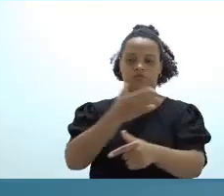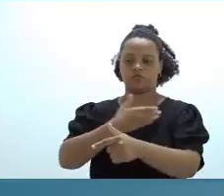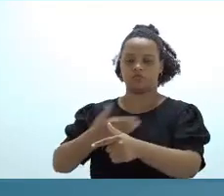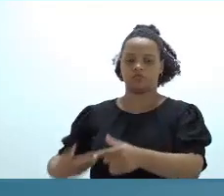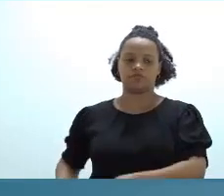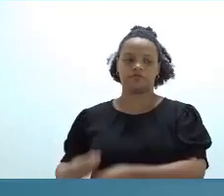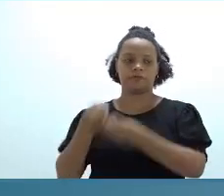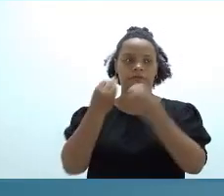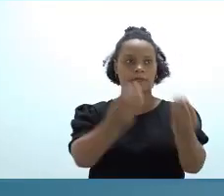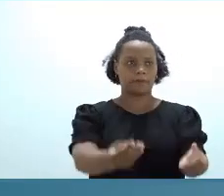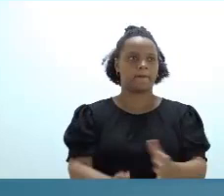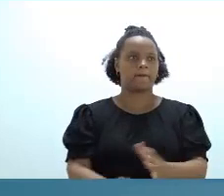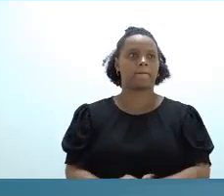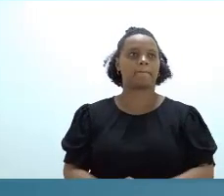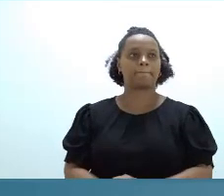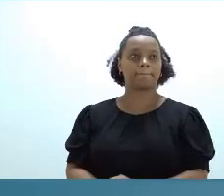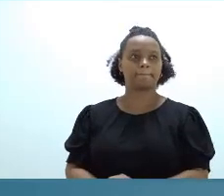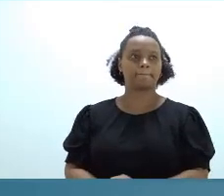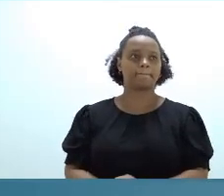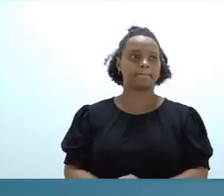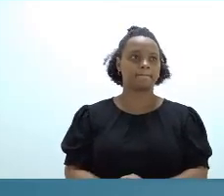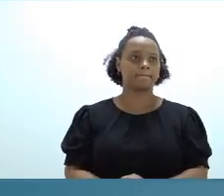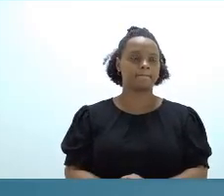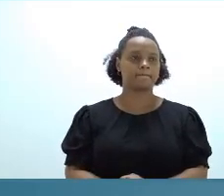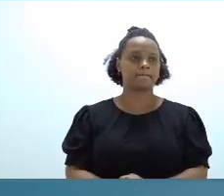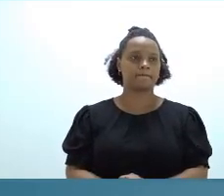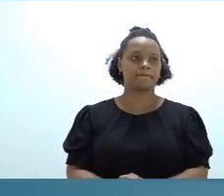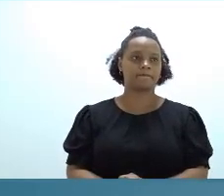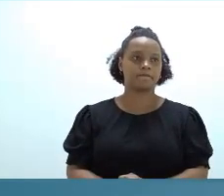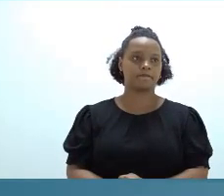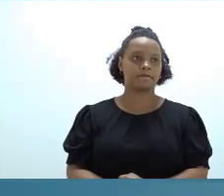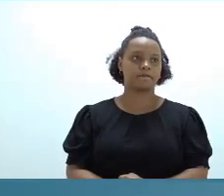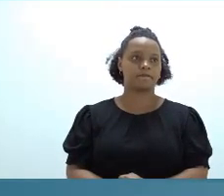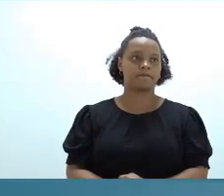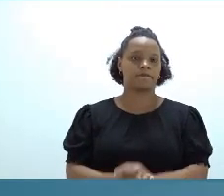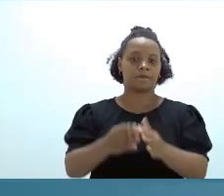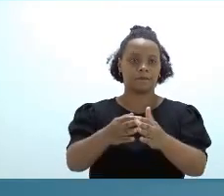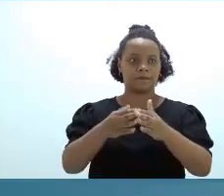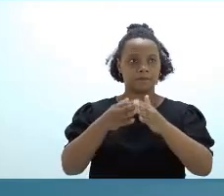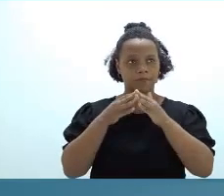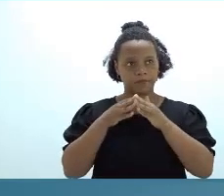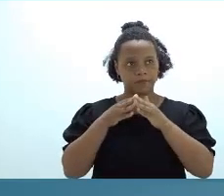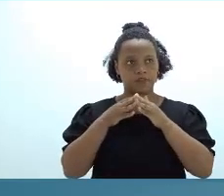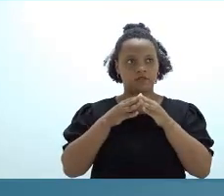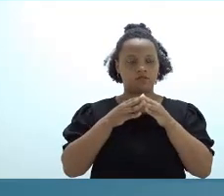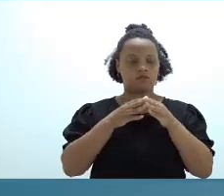das decisões do tribunal, propõe a modulação dos efeitos da conclusão exarada, no